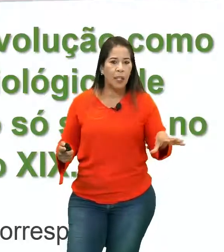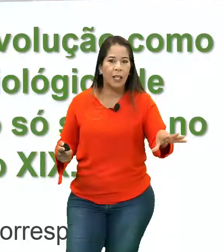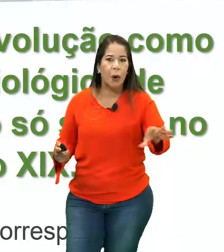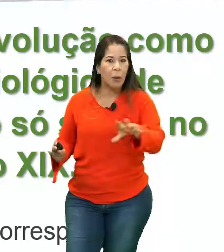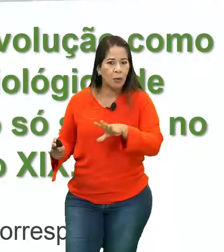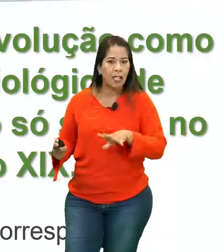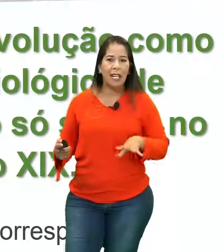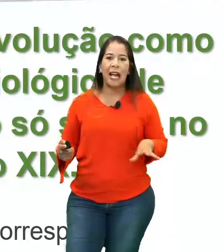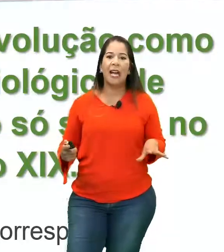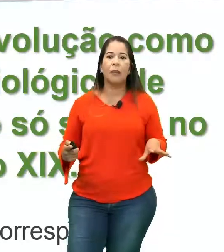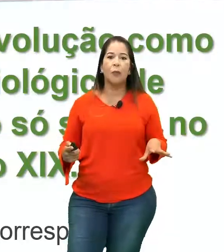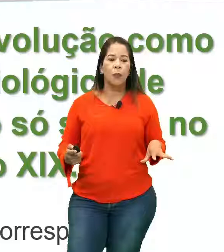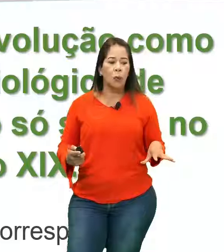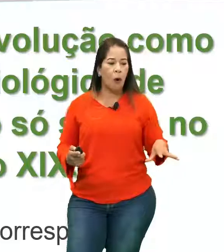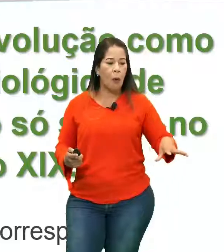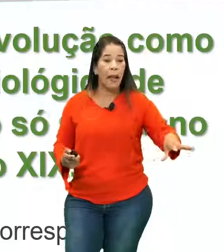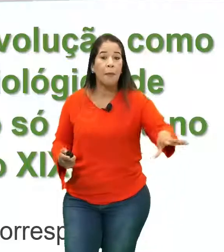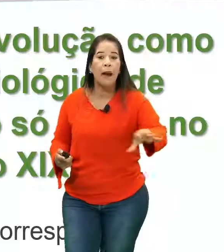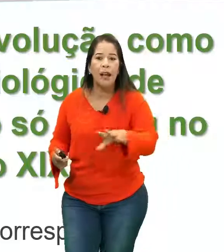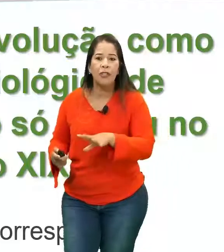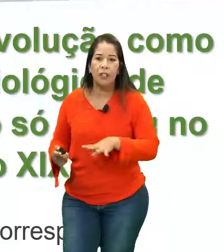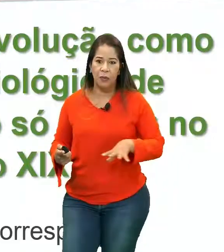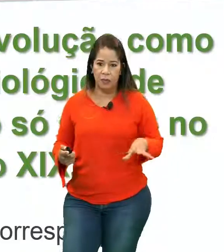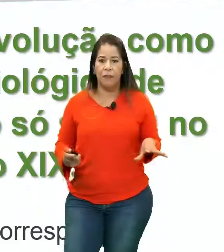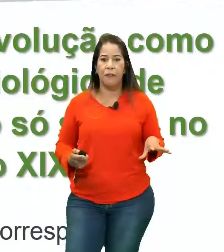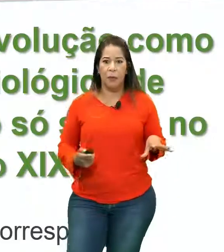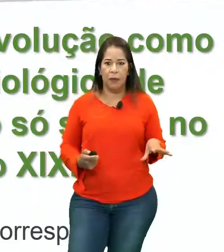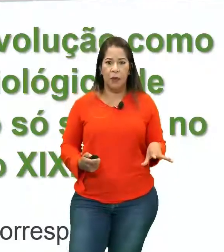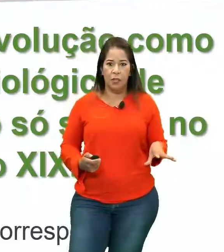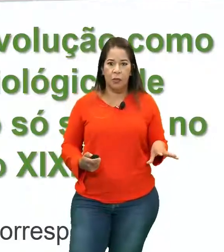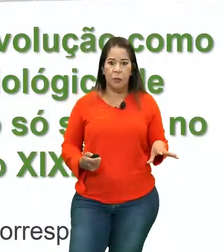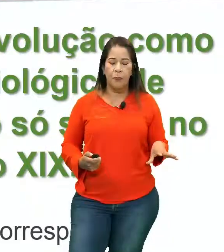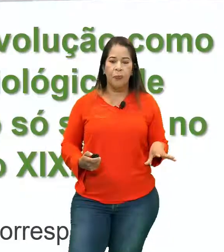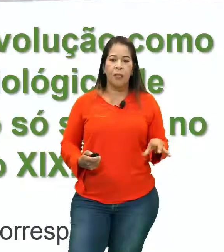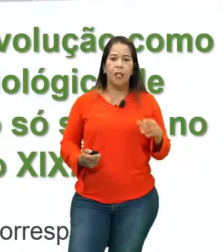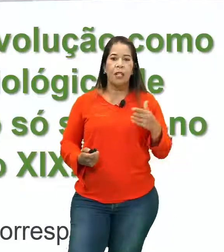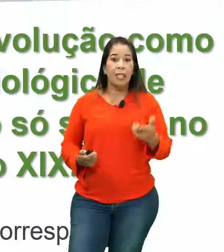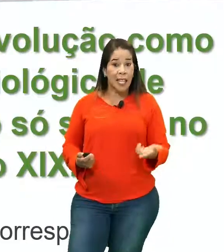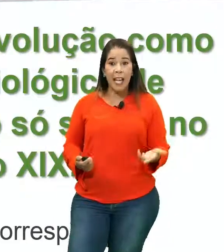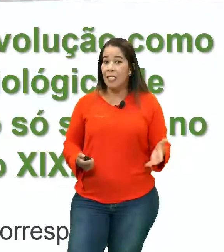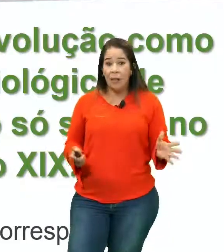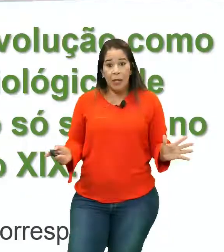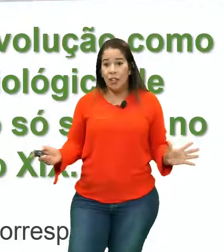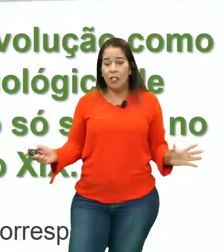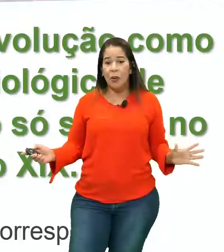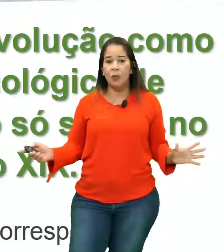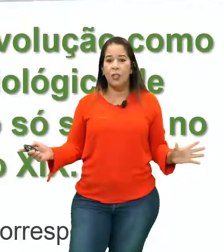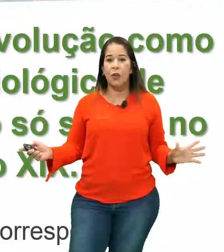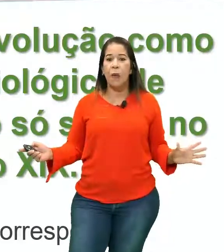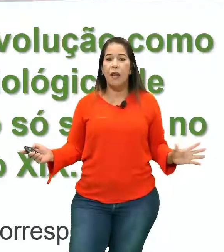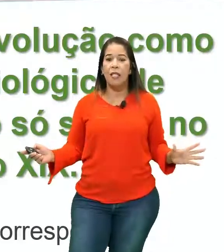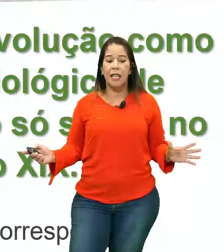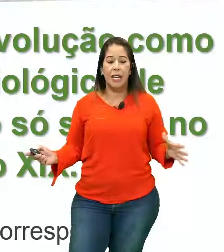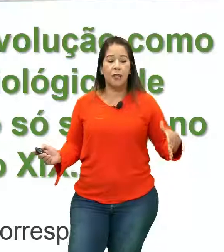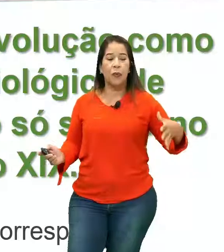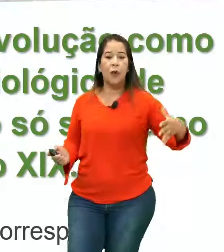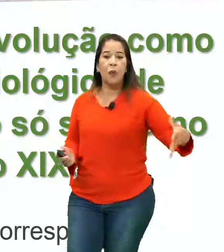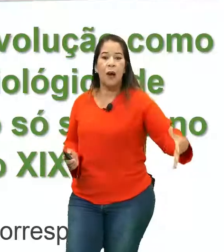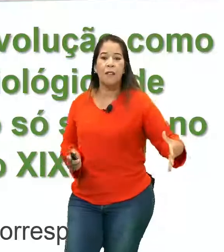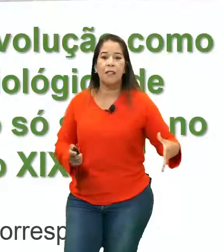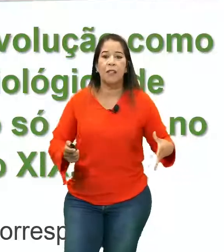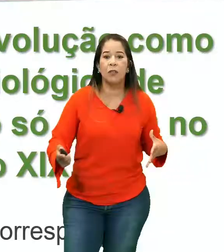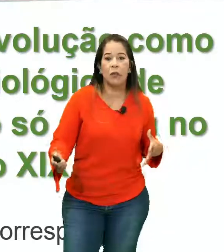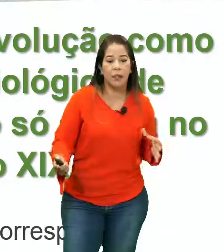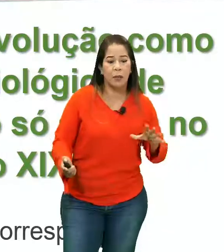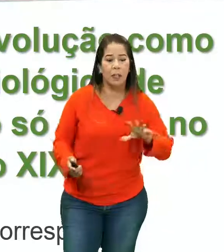imaginar qual é o cenário, qual é a imagem que você vai formar, não é isso? E é exatamente isso que aconteceu com eles. Eles